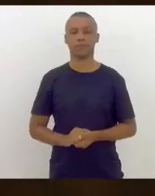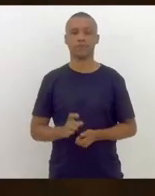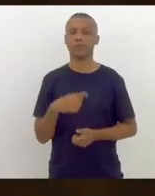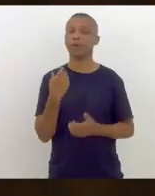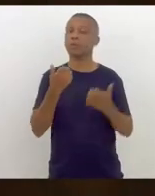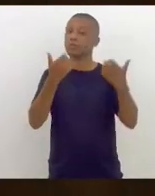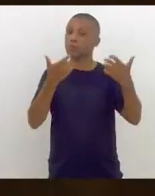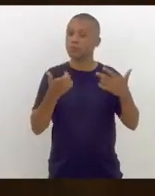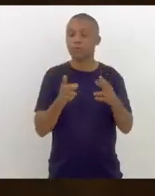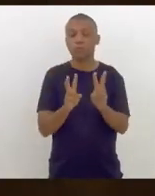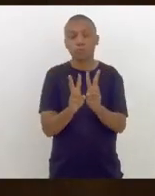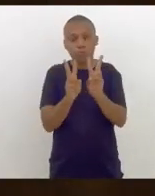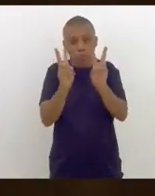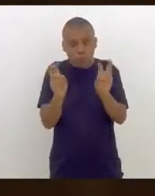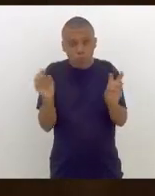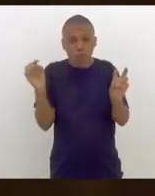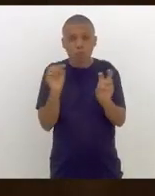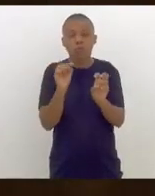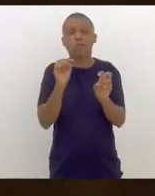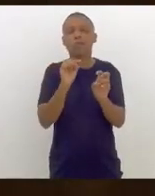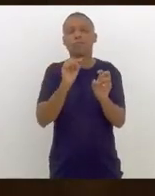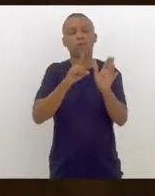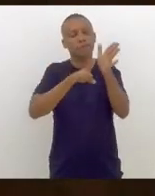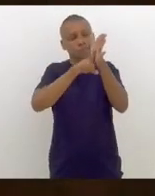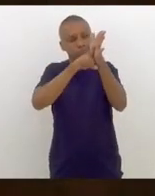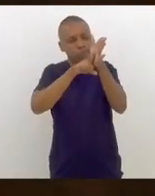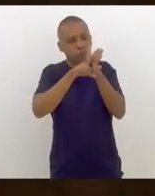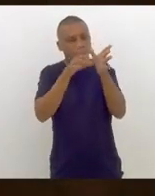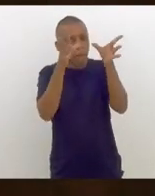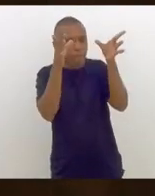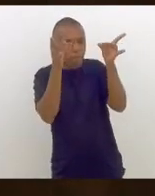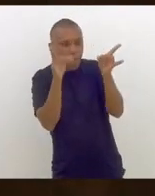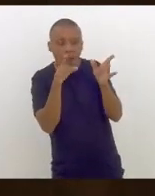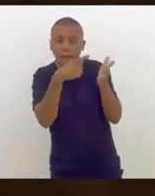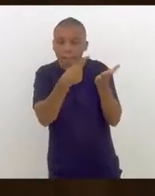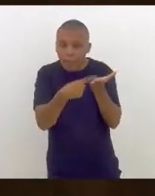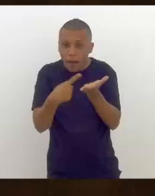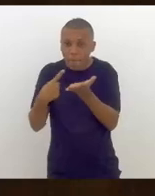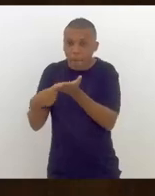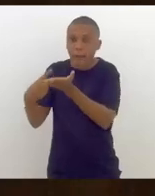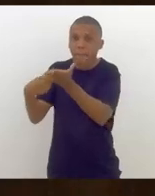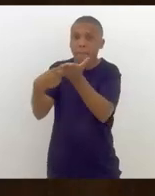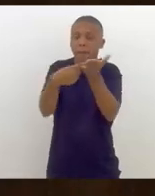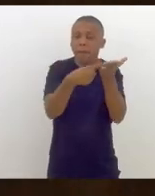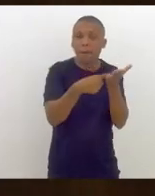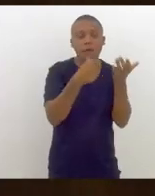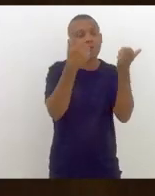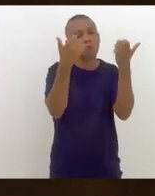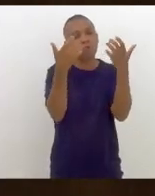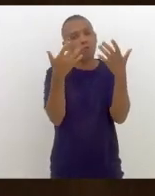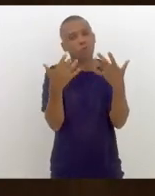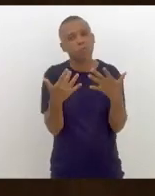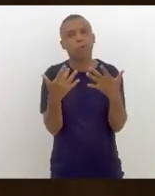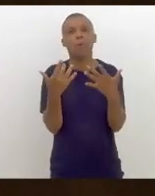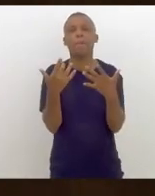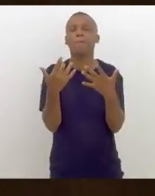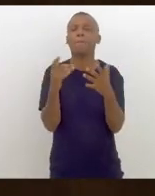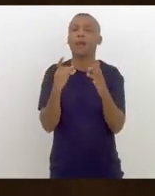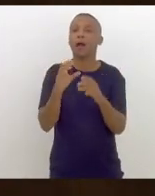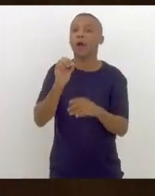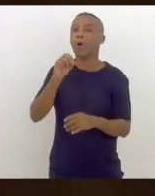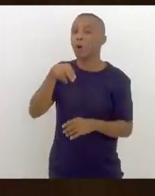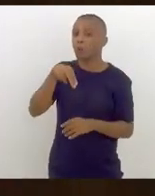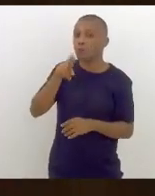de um tema que foi objeto de uma importante convenção realizada pela Organização das Nações Unidas